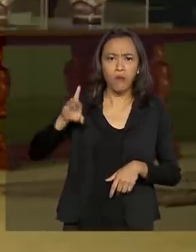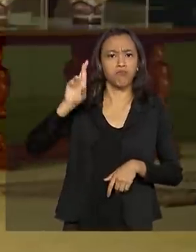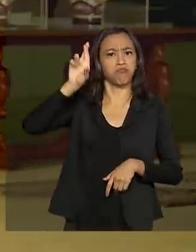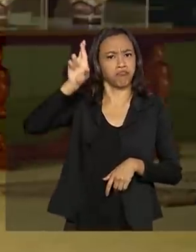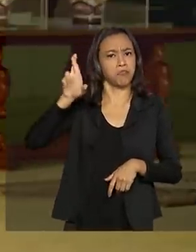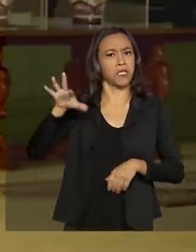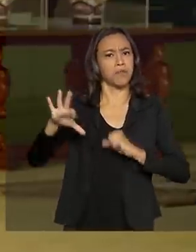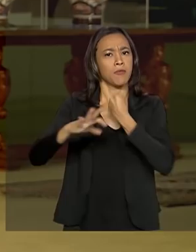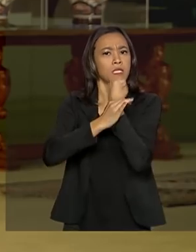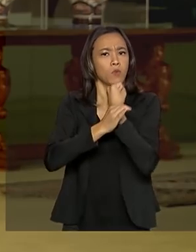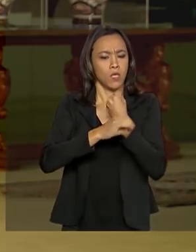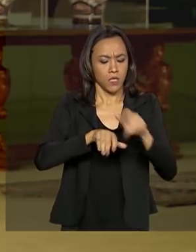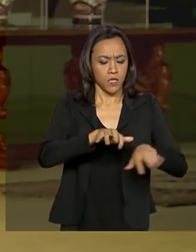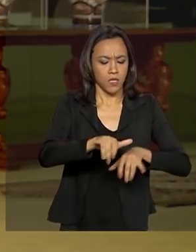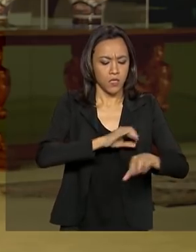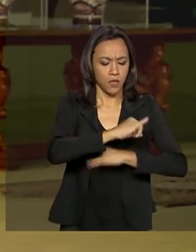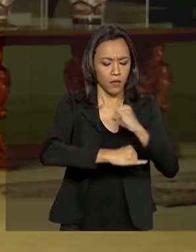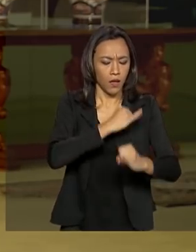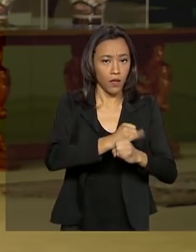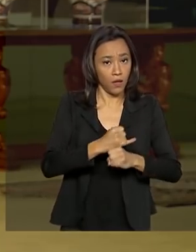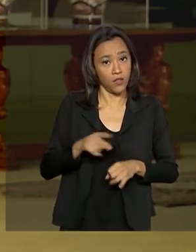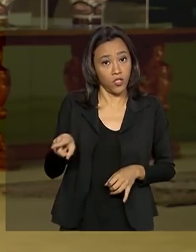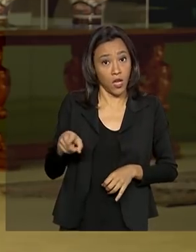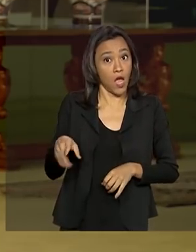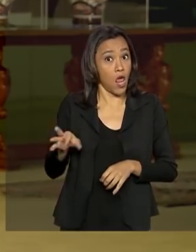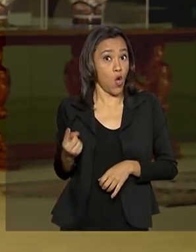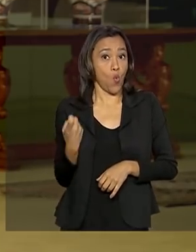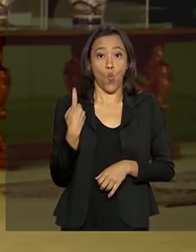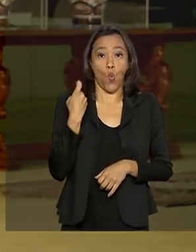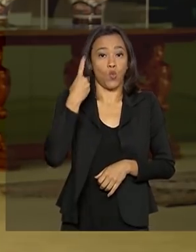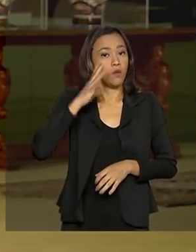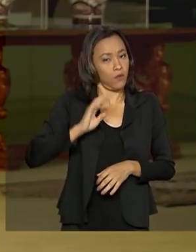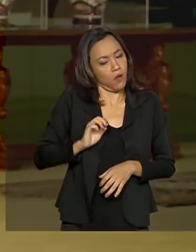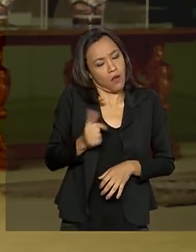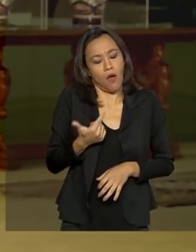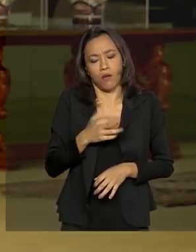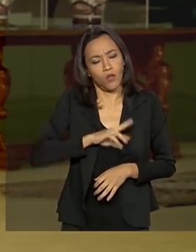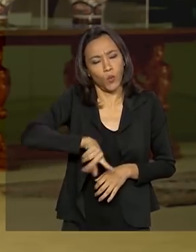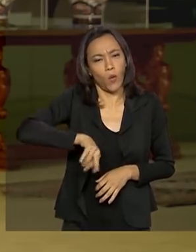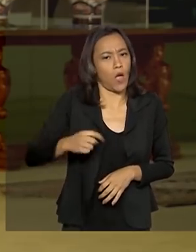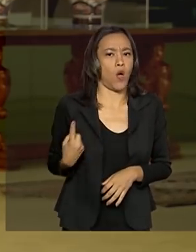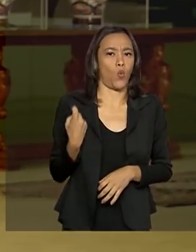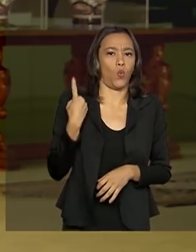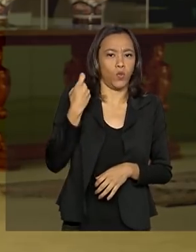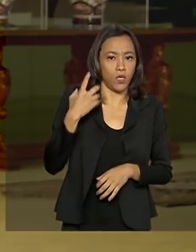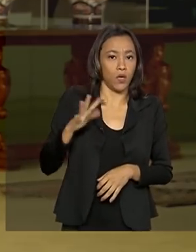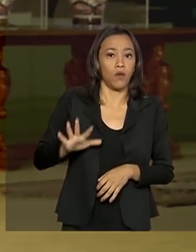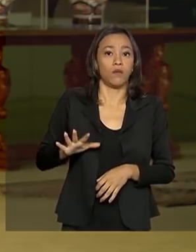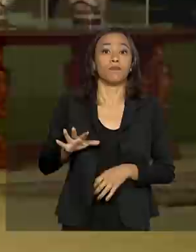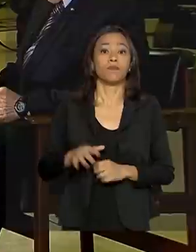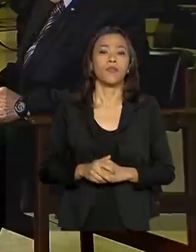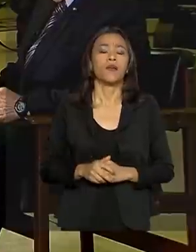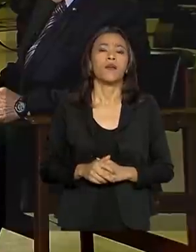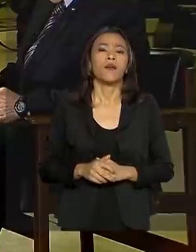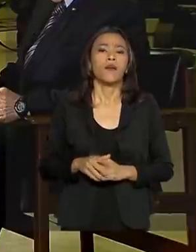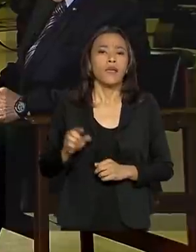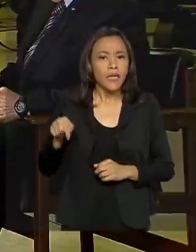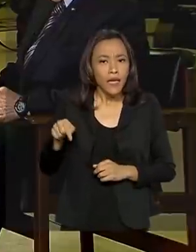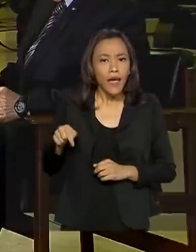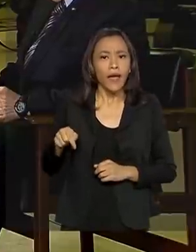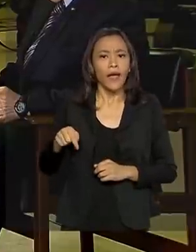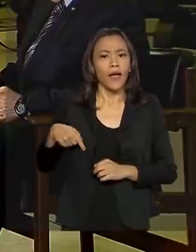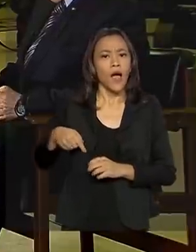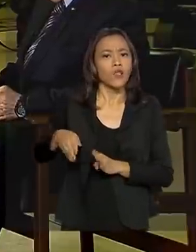segurança cibernética. Passa pela ABIN, é claro que ela não é o órgão exclusivo que cuida disso na estrutura do governo federal, mas ela seria a cabeça do sistema, né? De onde partem